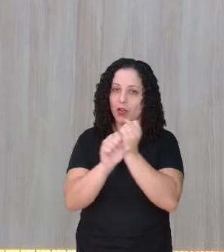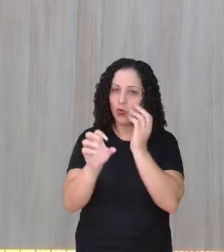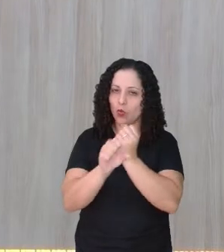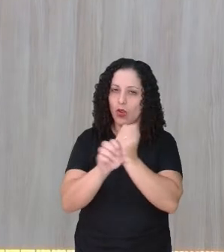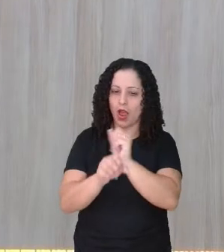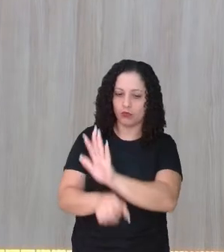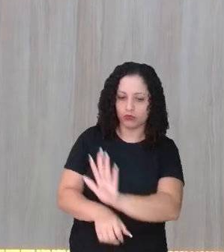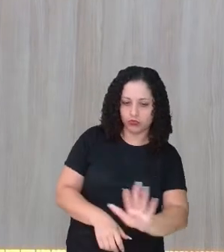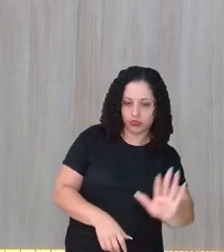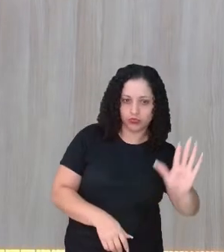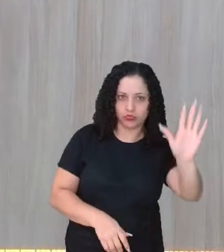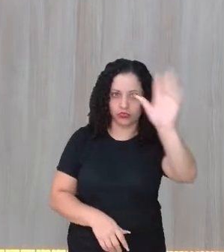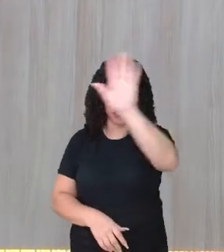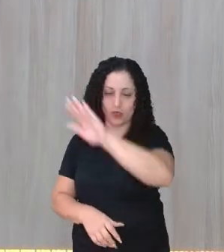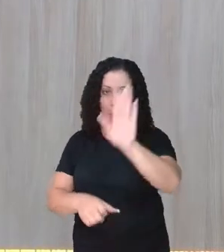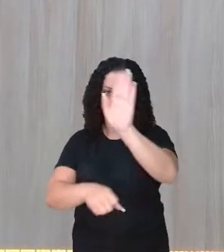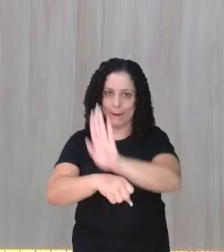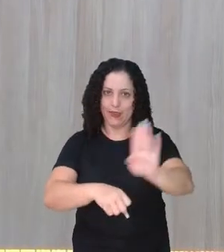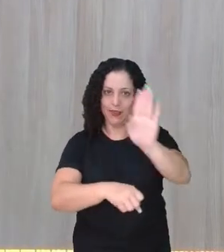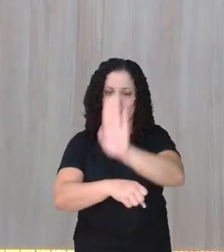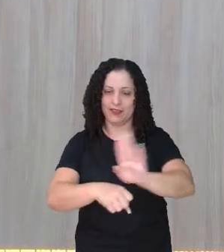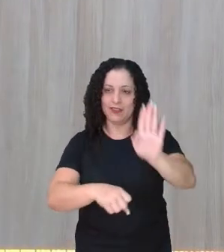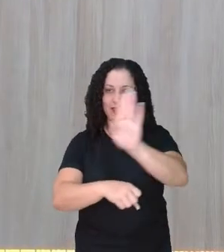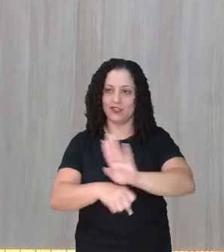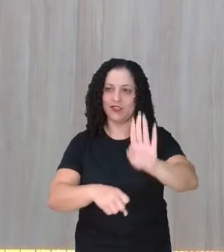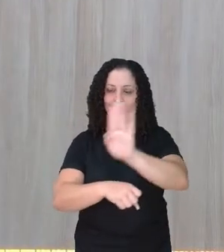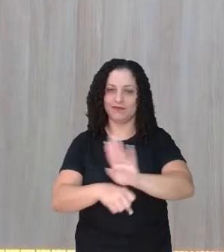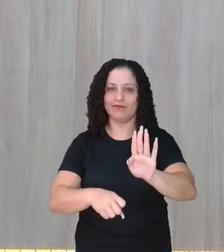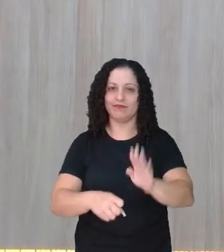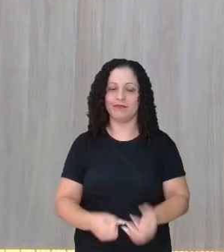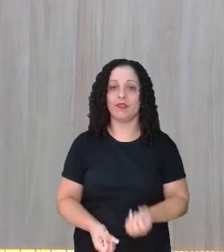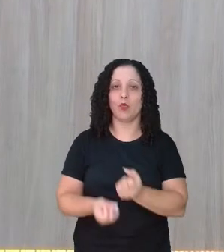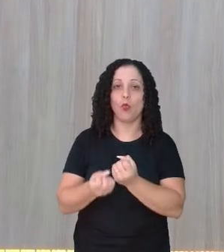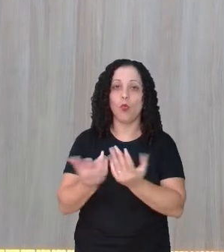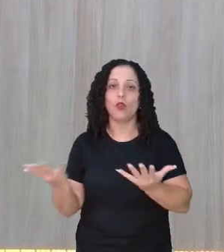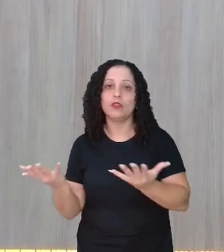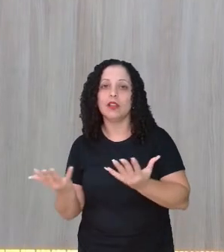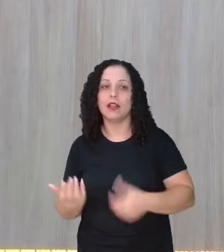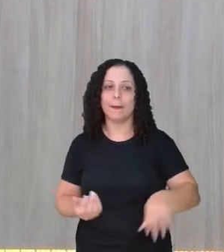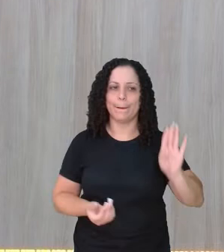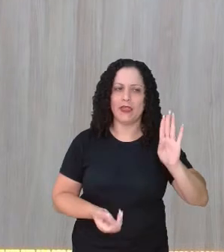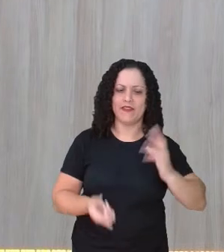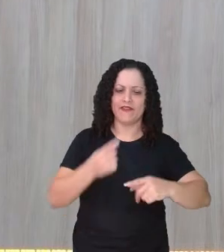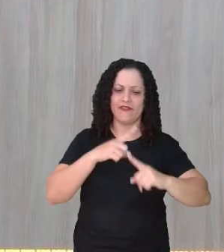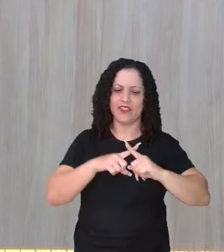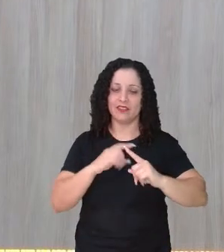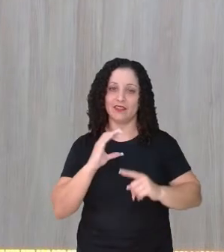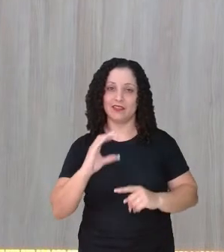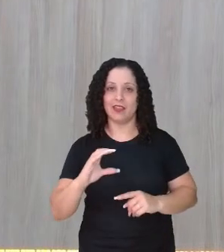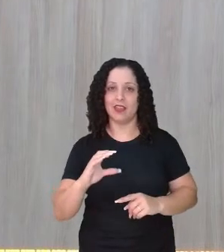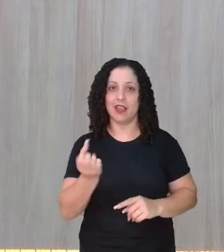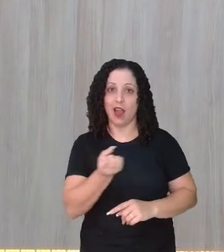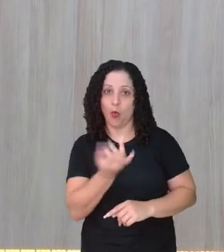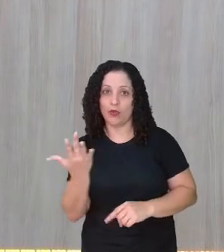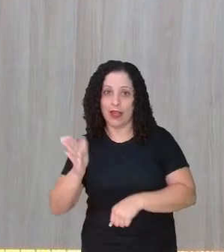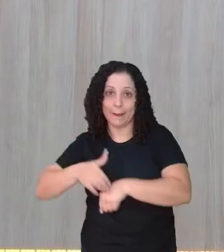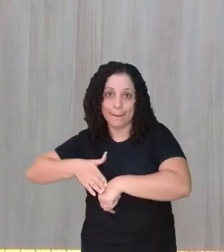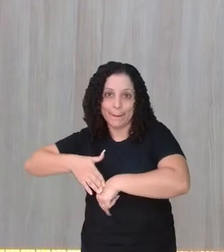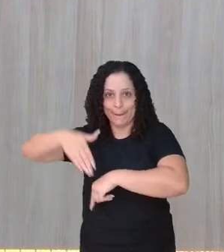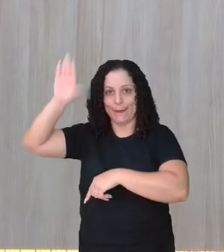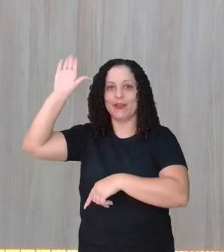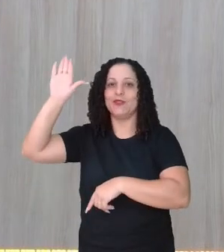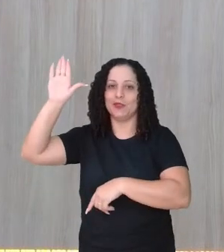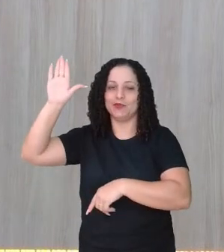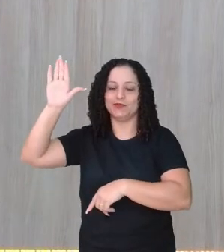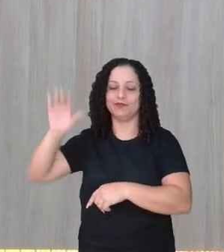piso aqui, ó, o produto de B vezes C vai dar um número maior do que o produto de